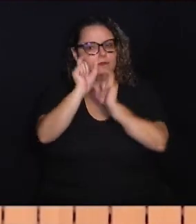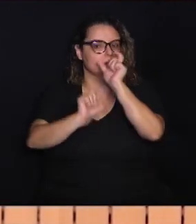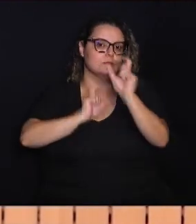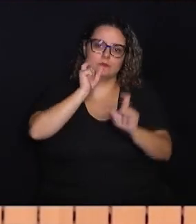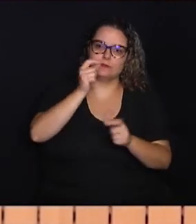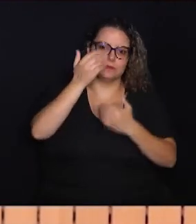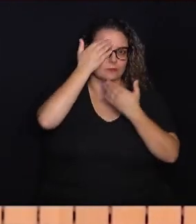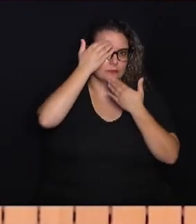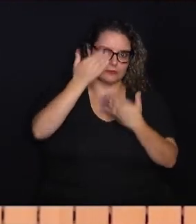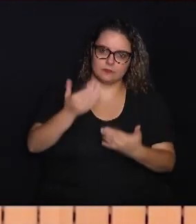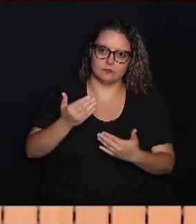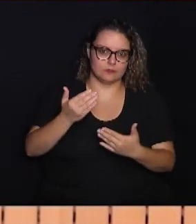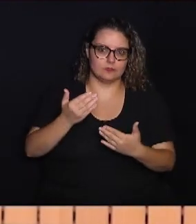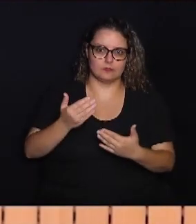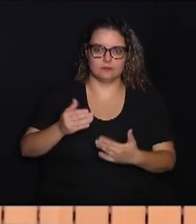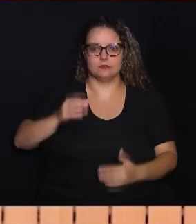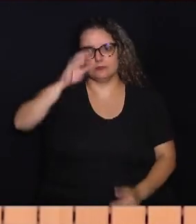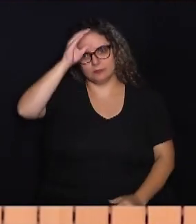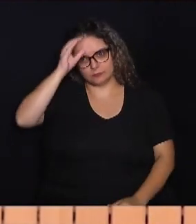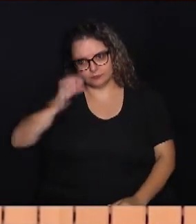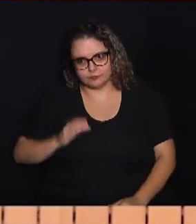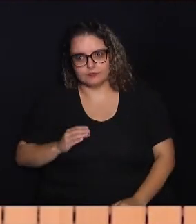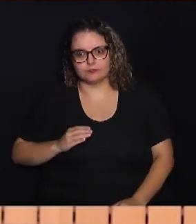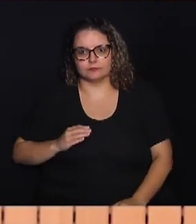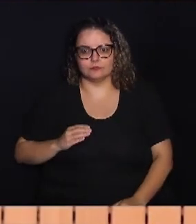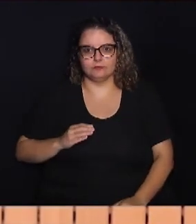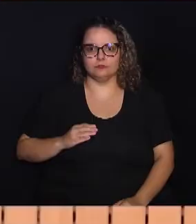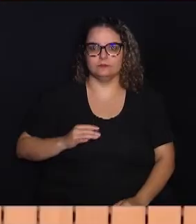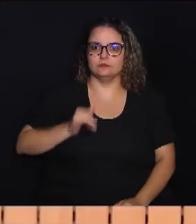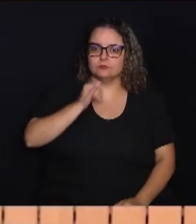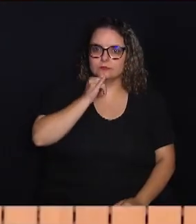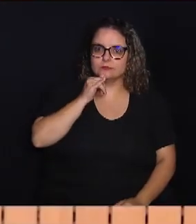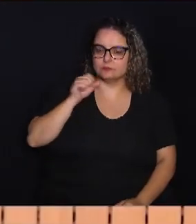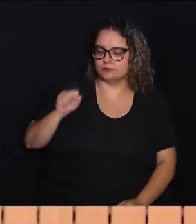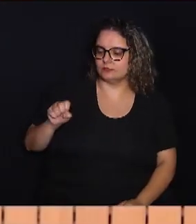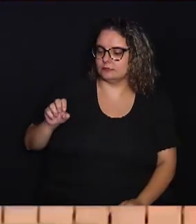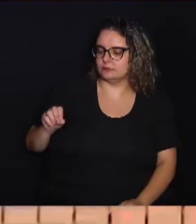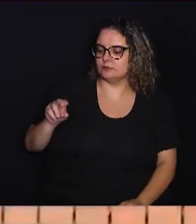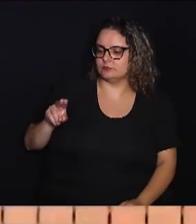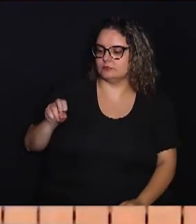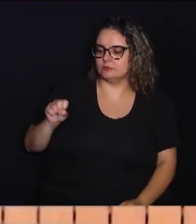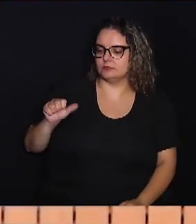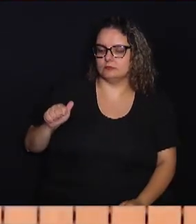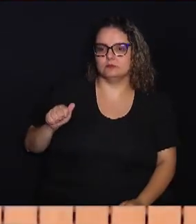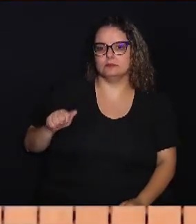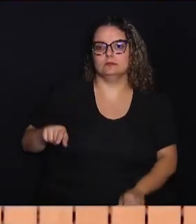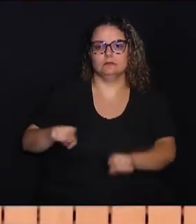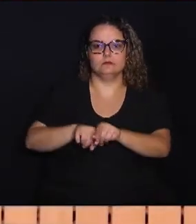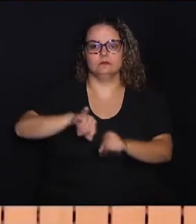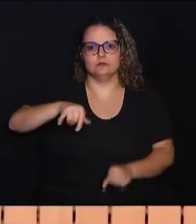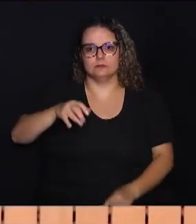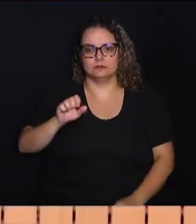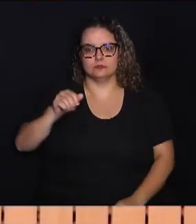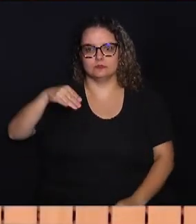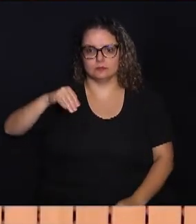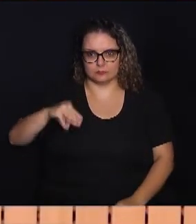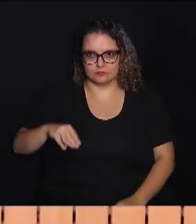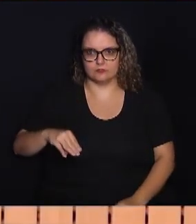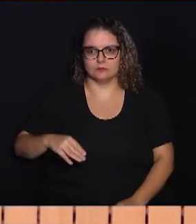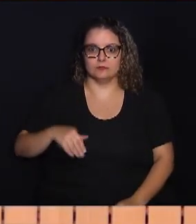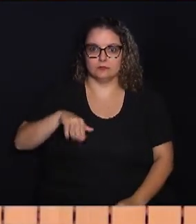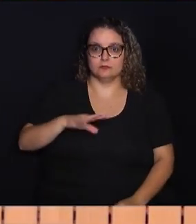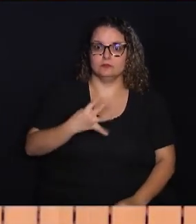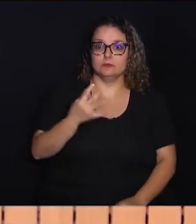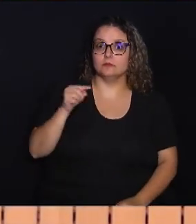agradecer a esses eleitores por exemplo de Souzas e Joaquim onde eu tive mais de 4000 votos